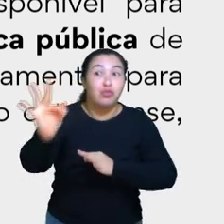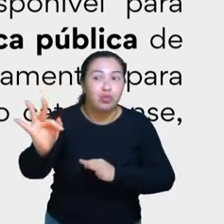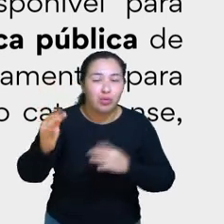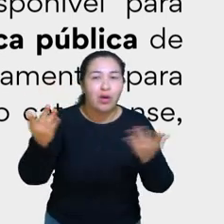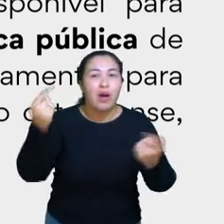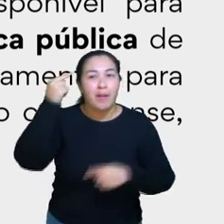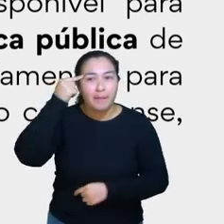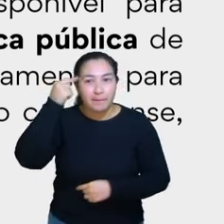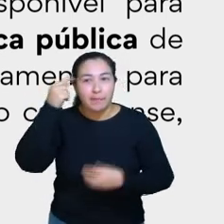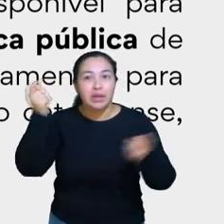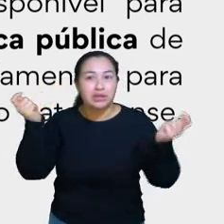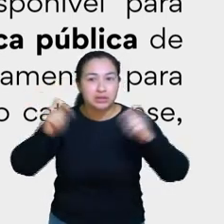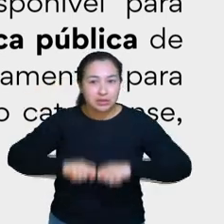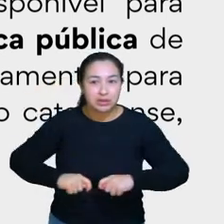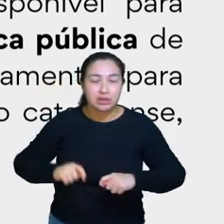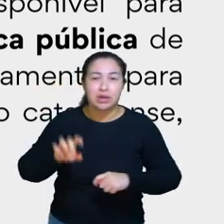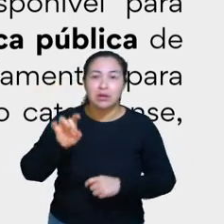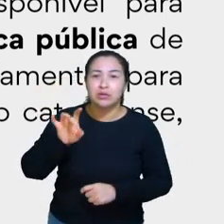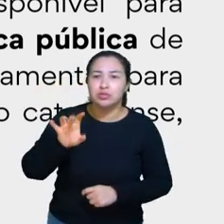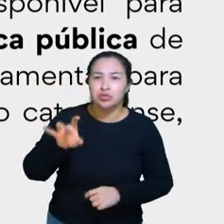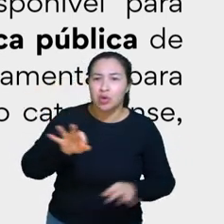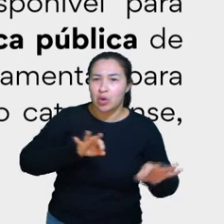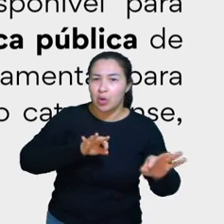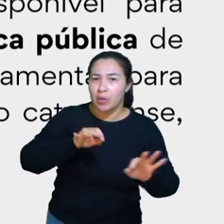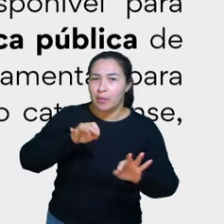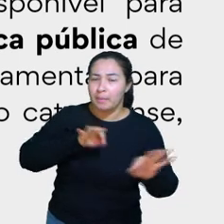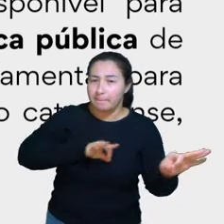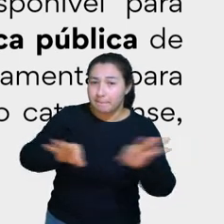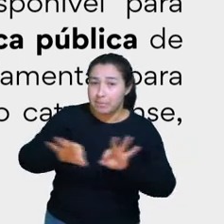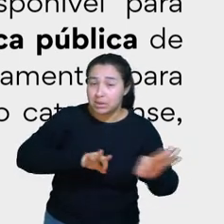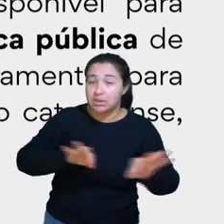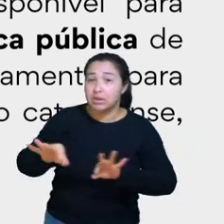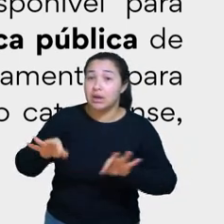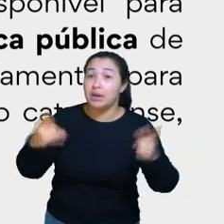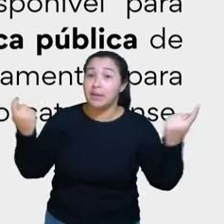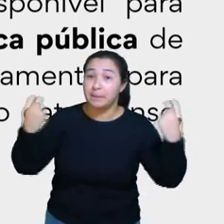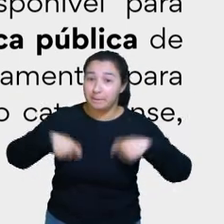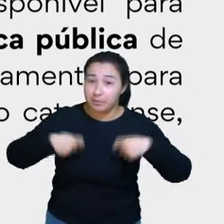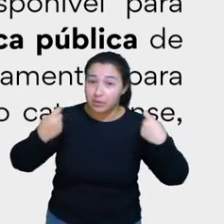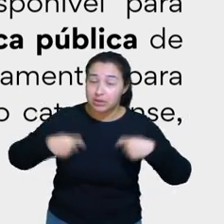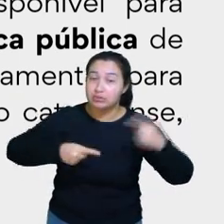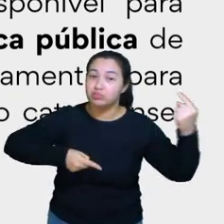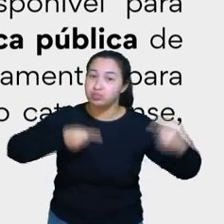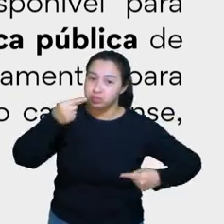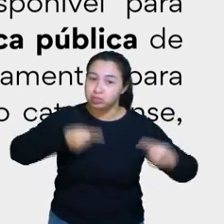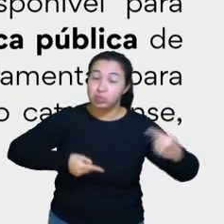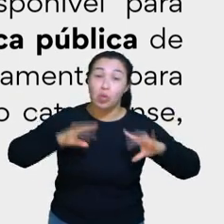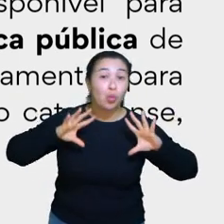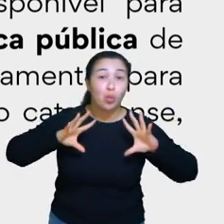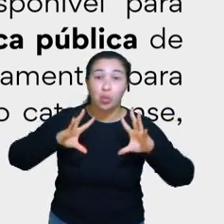não só e esse planejamento precisa ser discutido com todos obviamente e